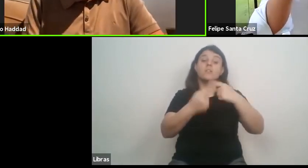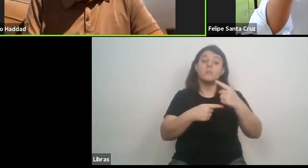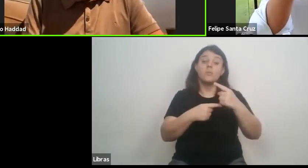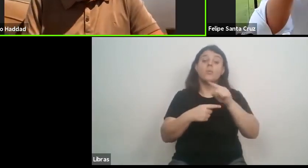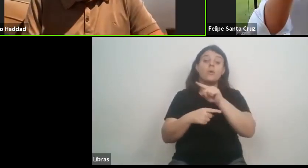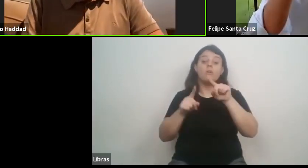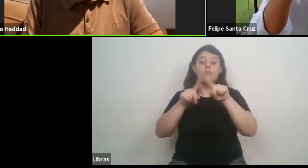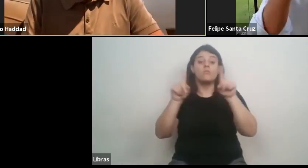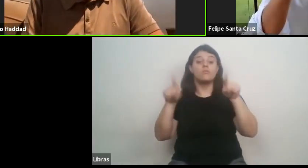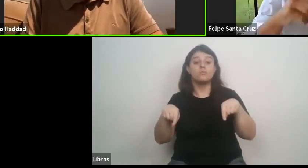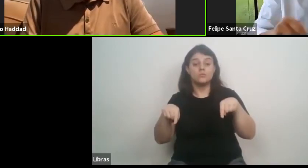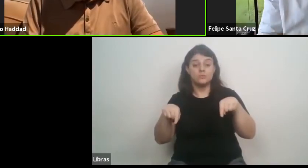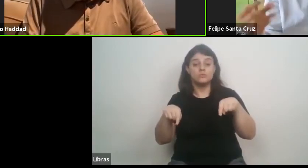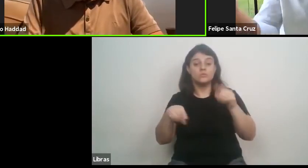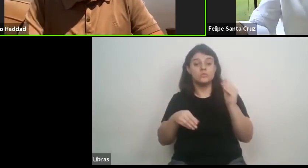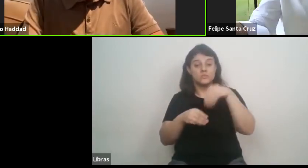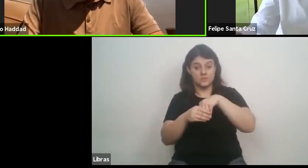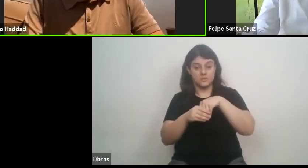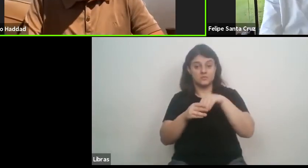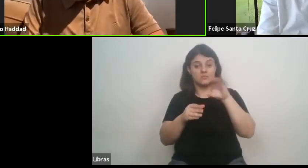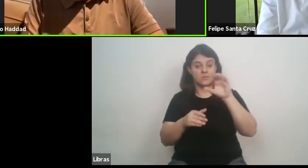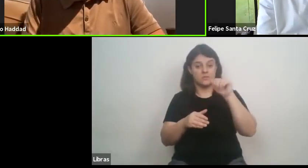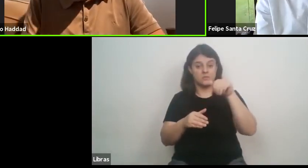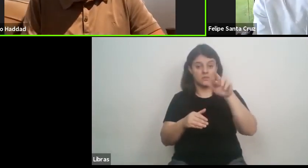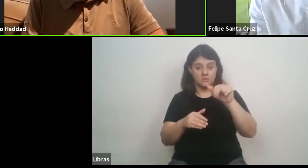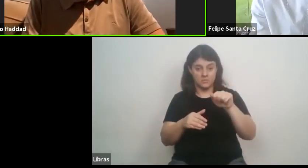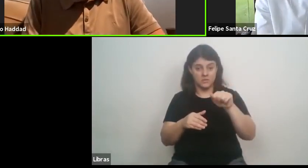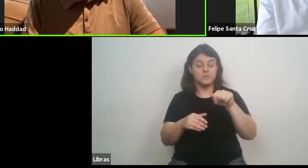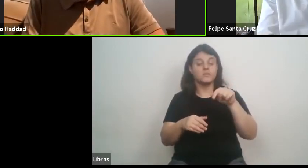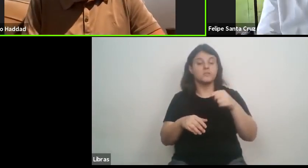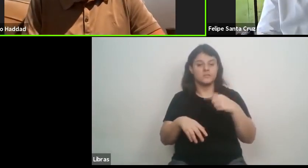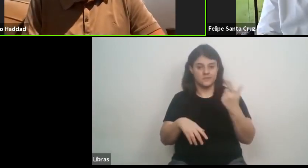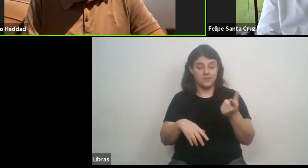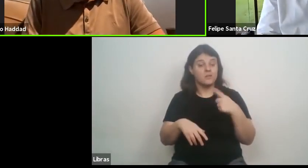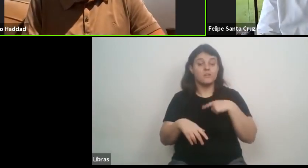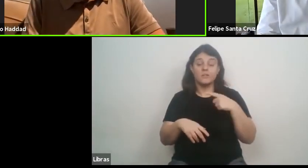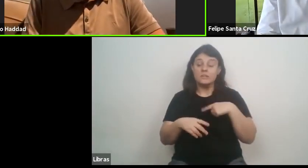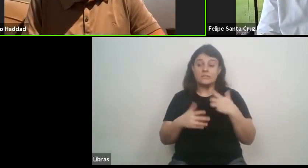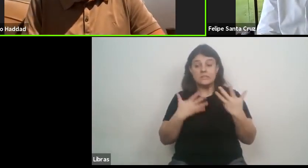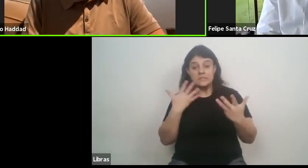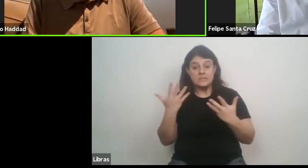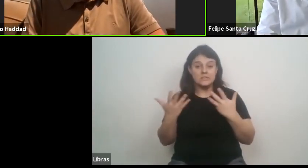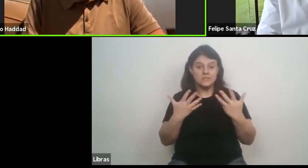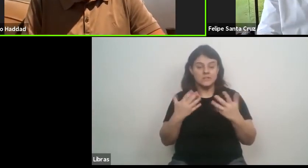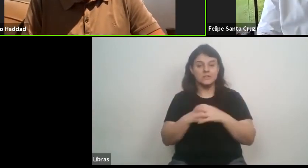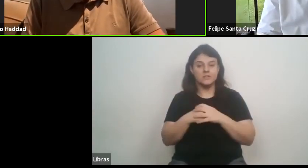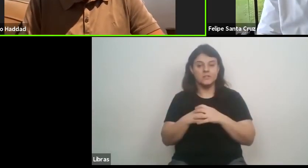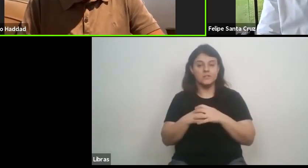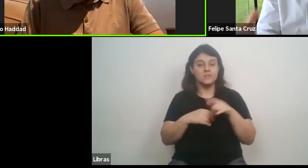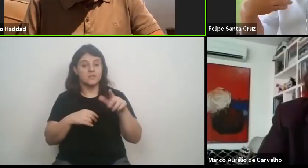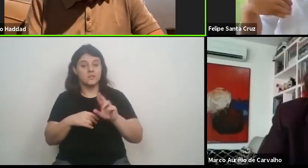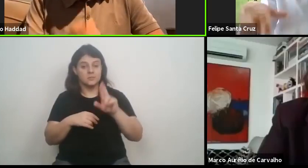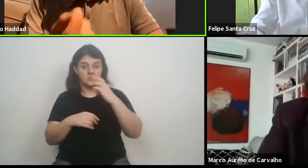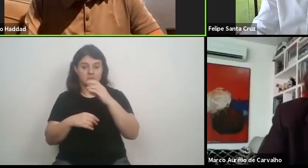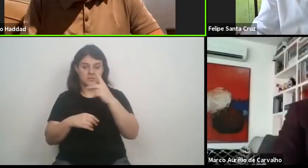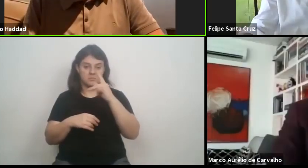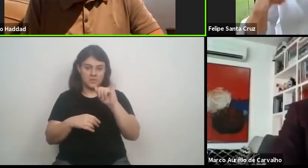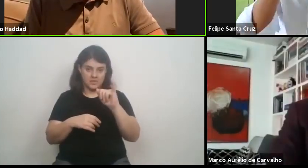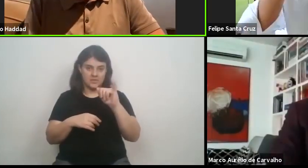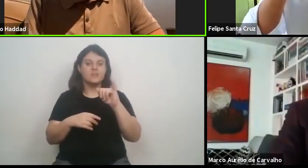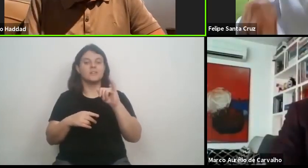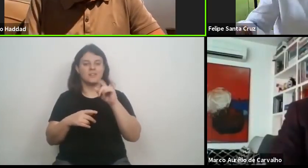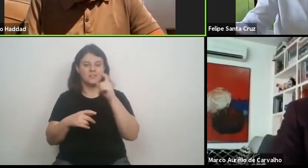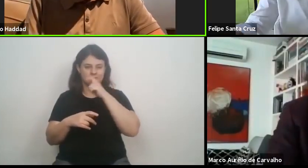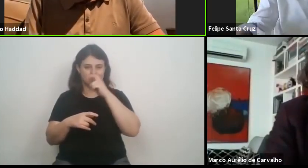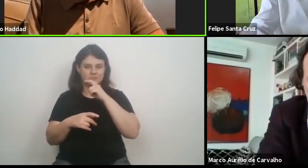funcionário da Câmara que estava ali na questão lá da CPI das fake news e